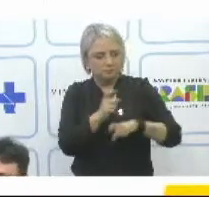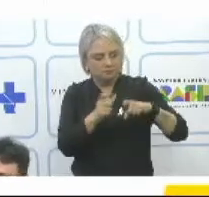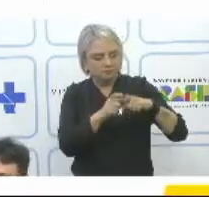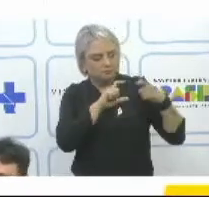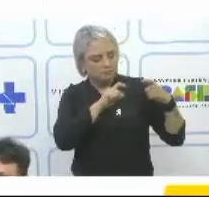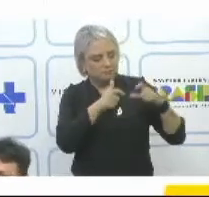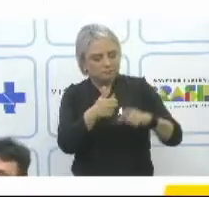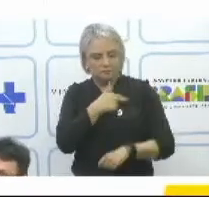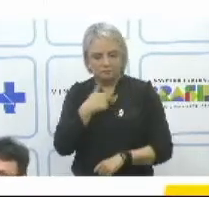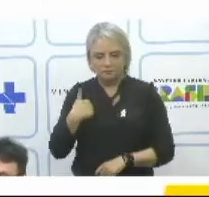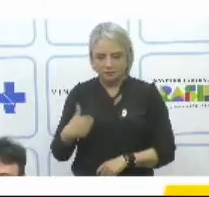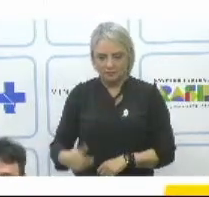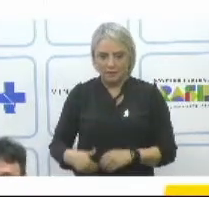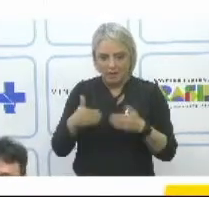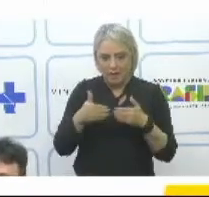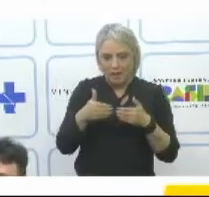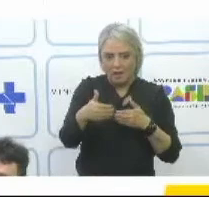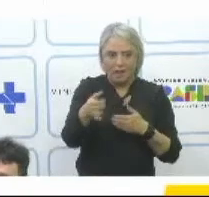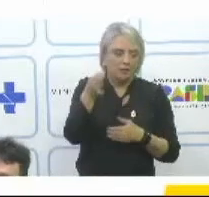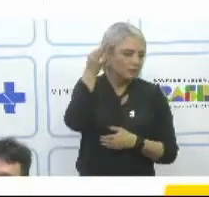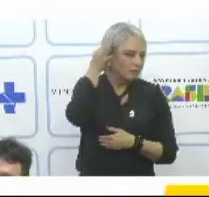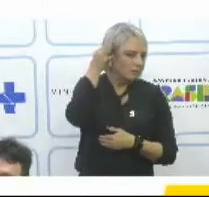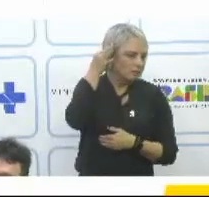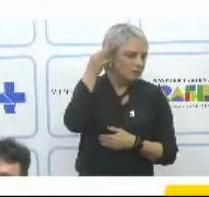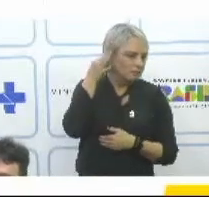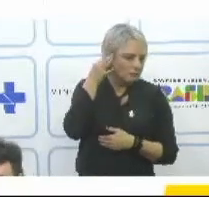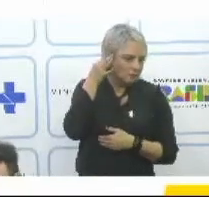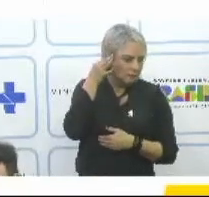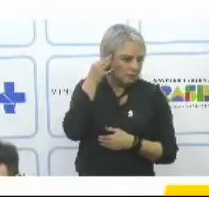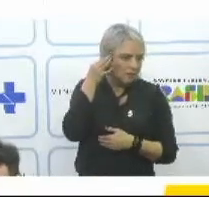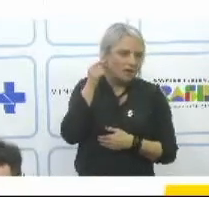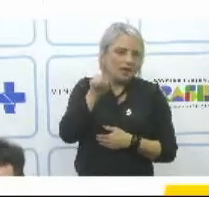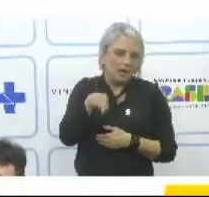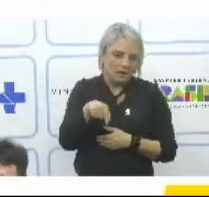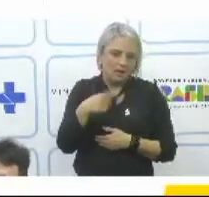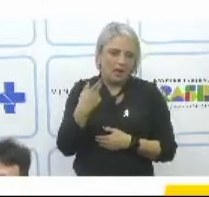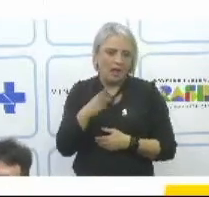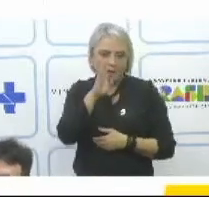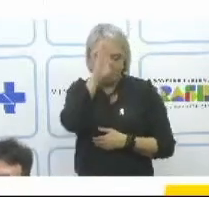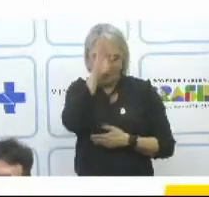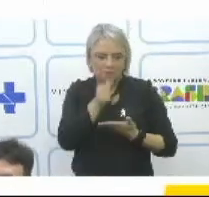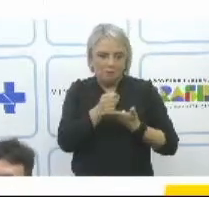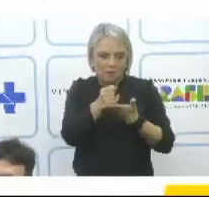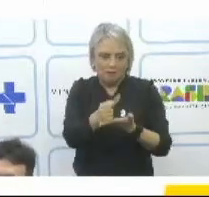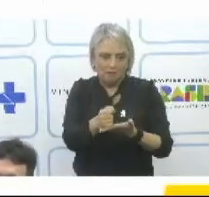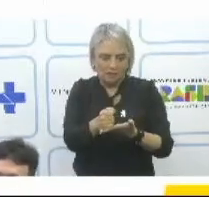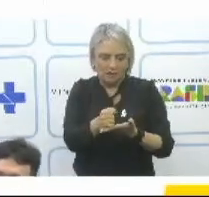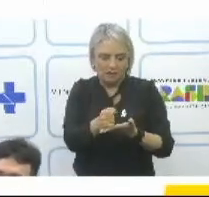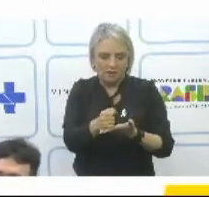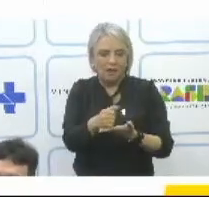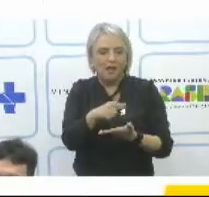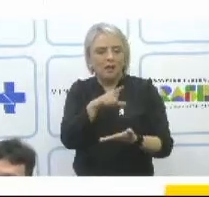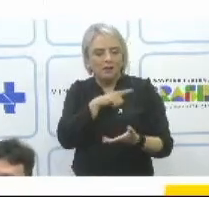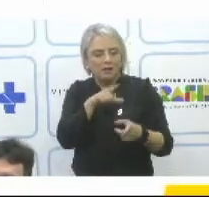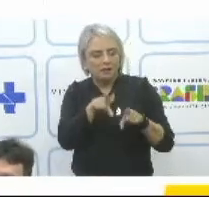tradicional chinesa. Então, para além da auriculoterapia, né, que é a nossa principal oferta, né, a gente também tem uma